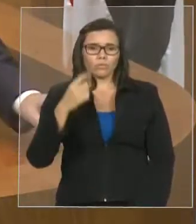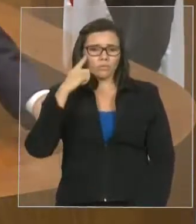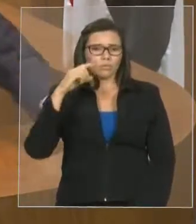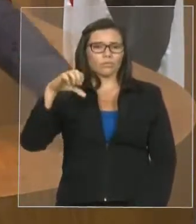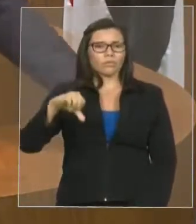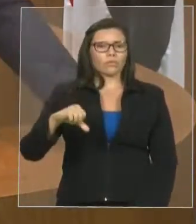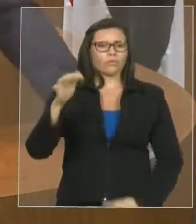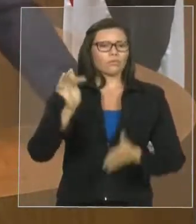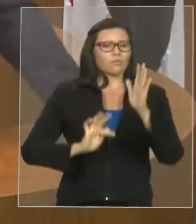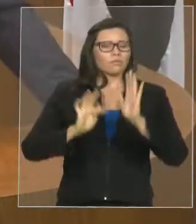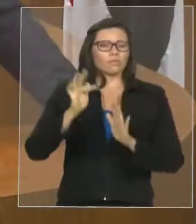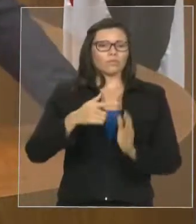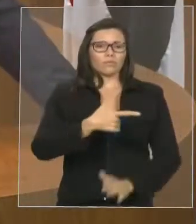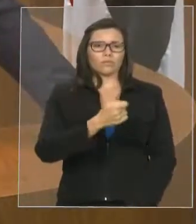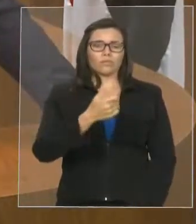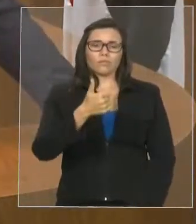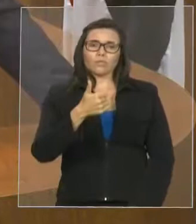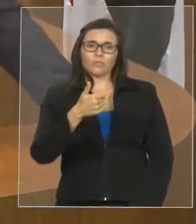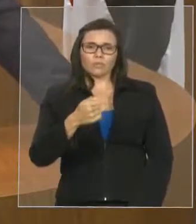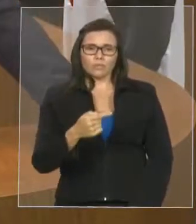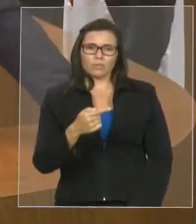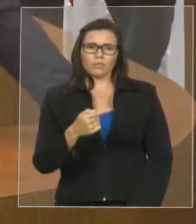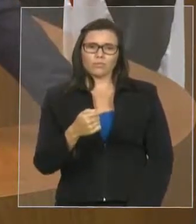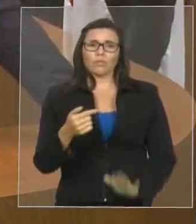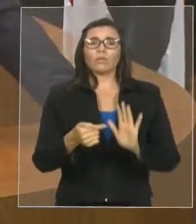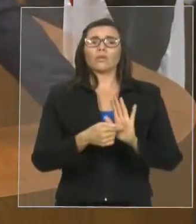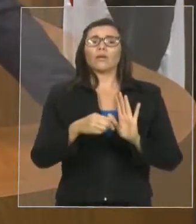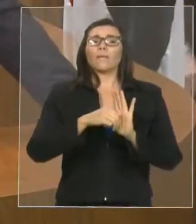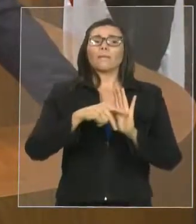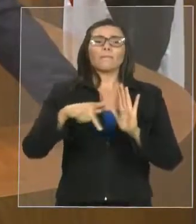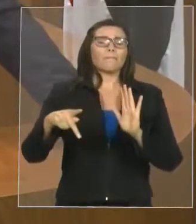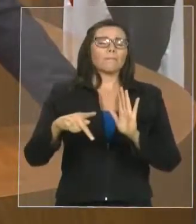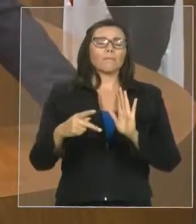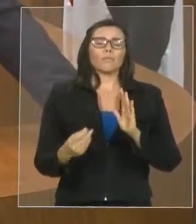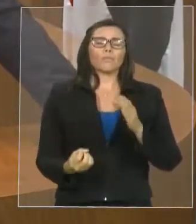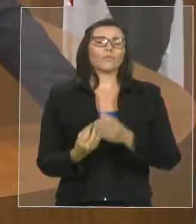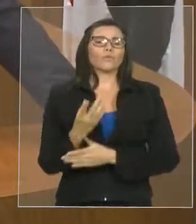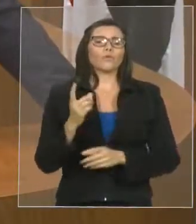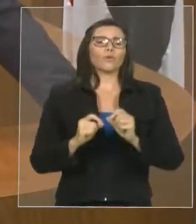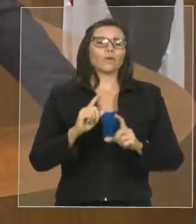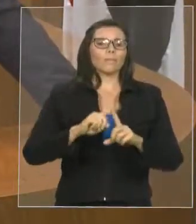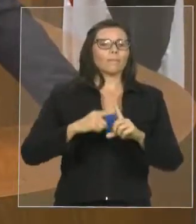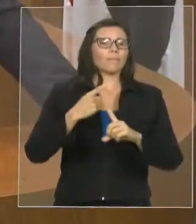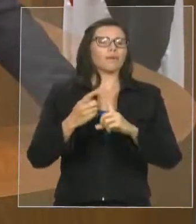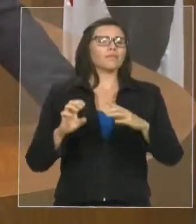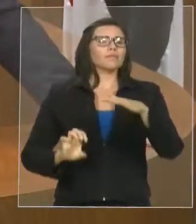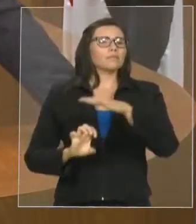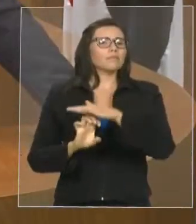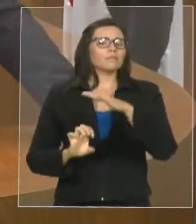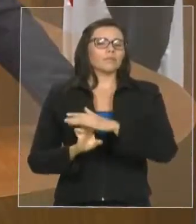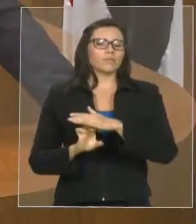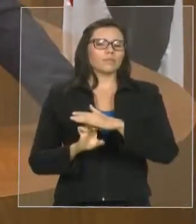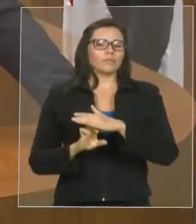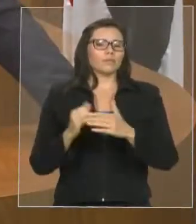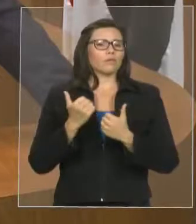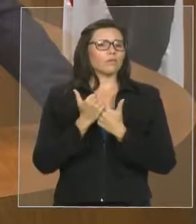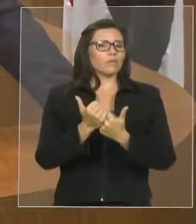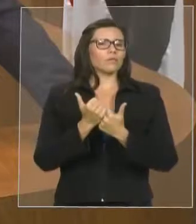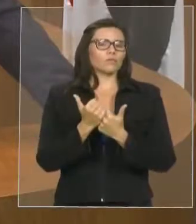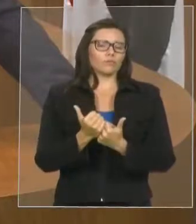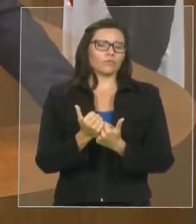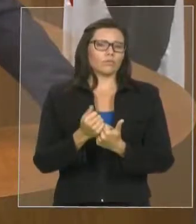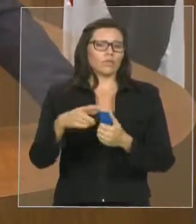de 2017, que instituiu, no âmbito do programa Mais Empresa, o apoio financeiro às micro